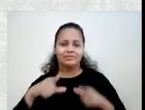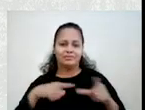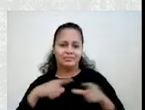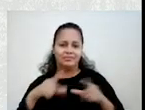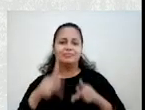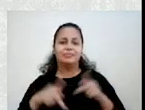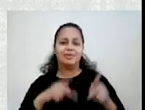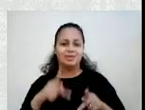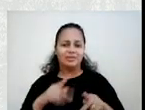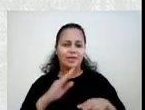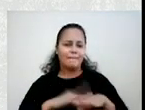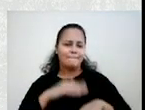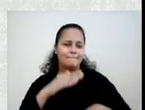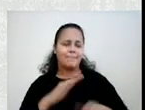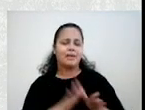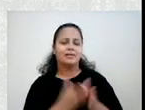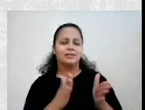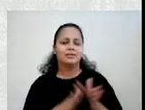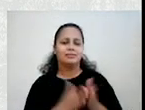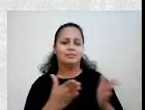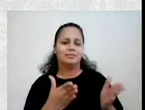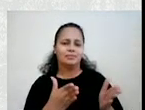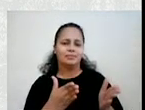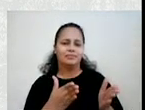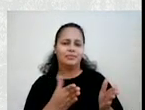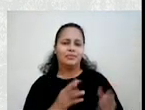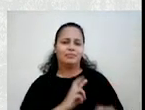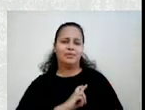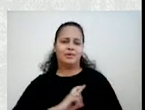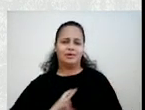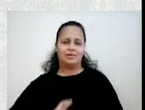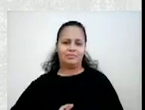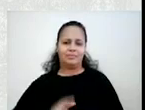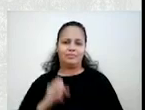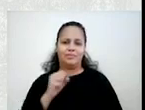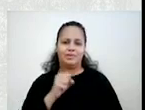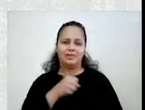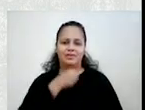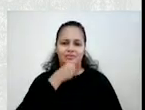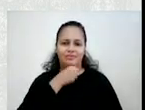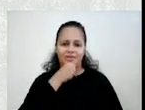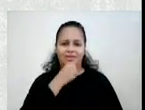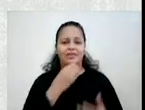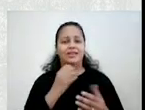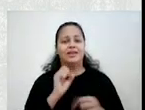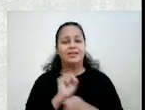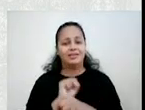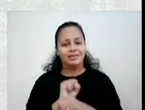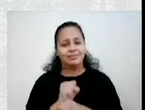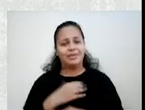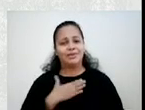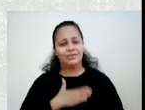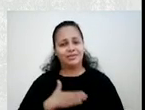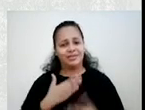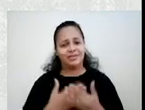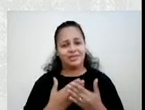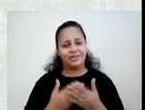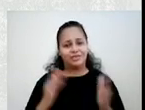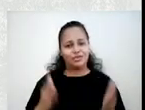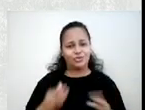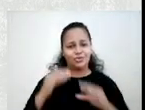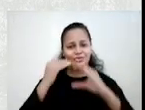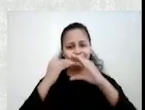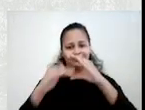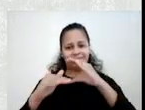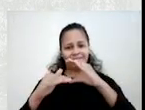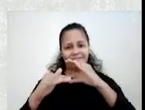dessa população mais pobre durante o período conhecido como República Velha. Ok? Espero que tenham gostado da aula de hoje.